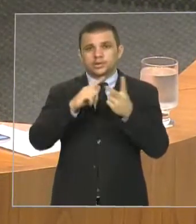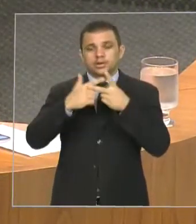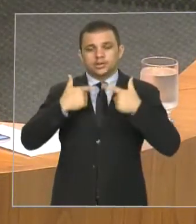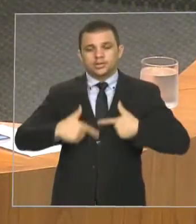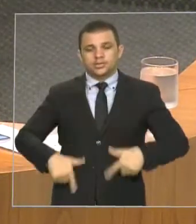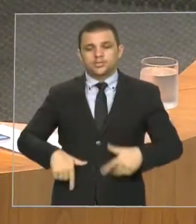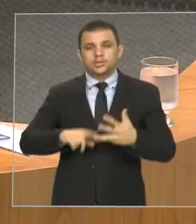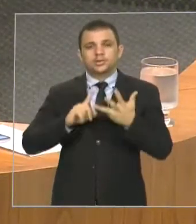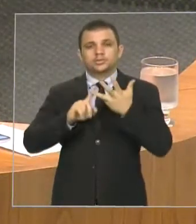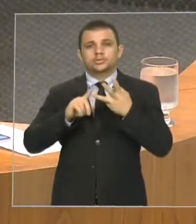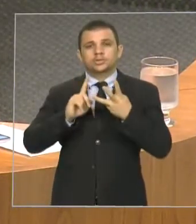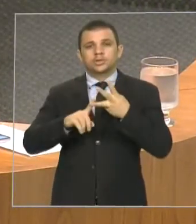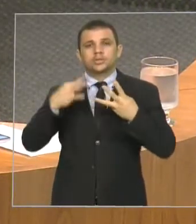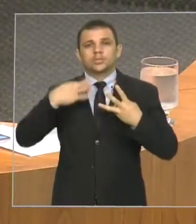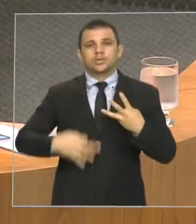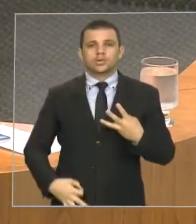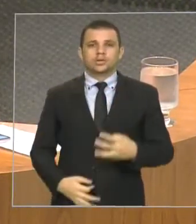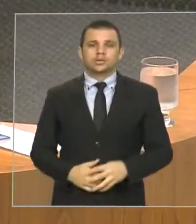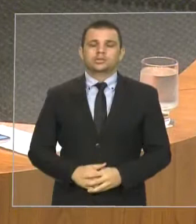E eu faço um questionamento.